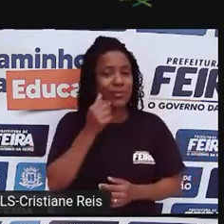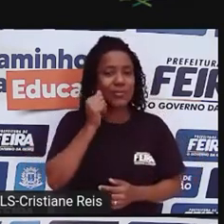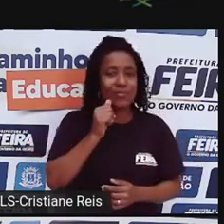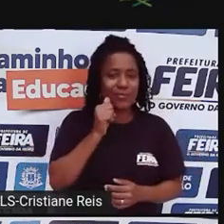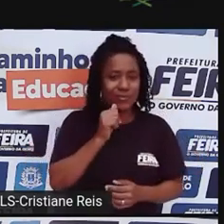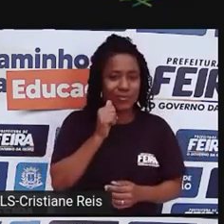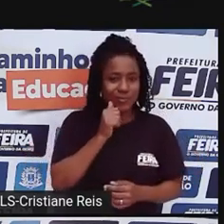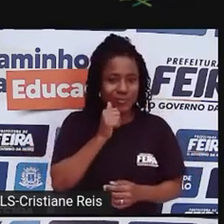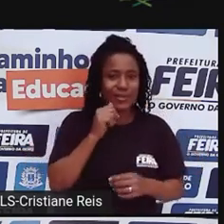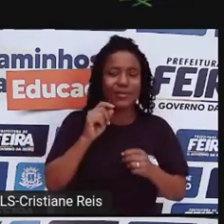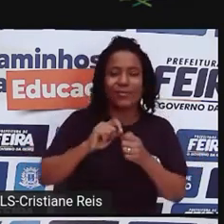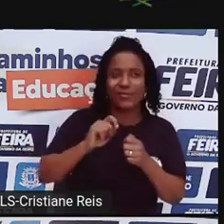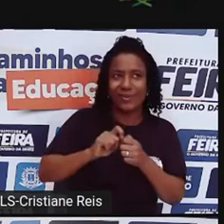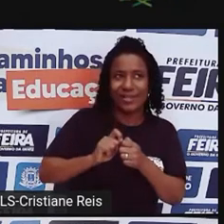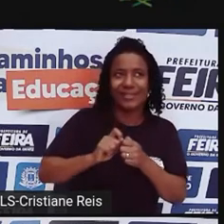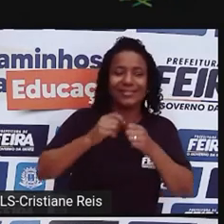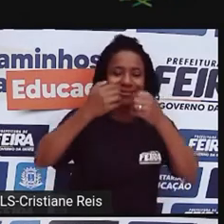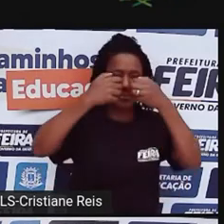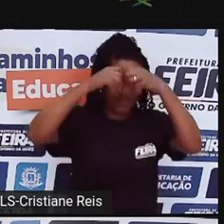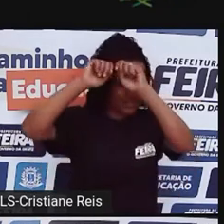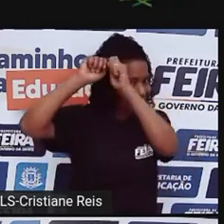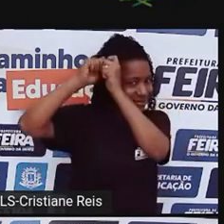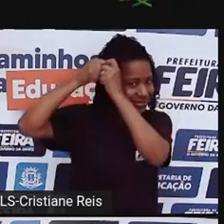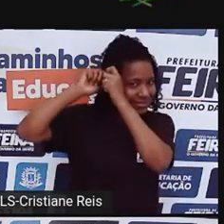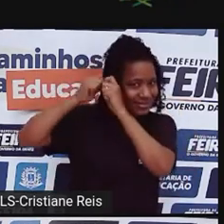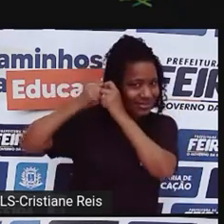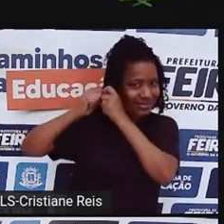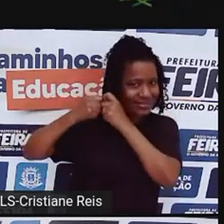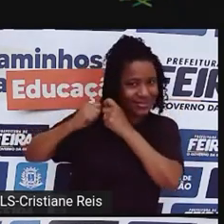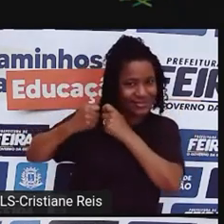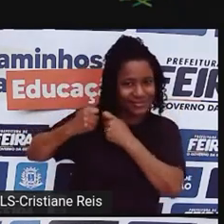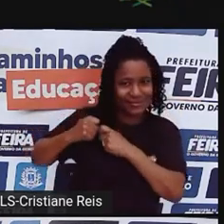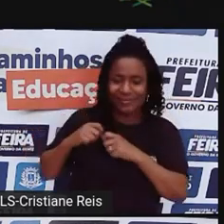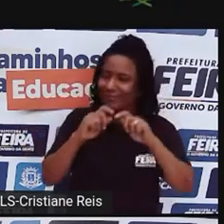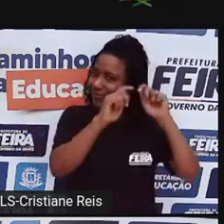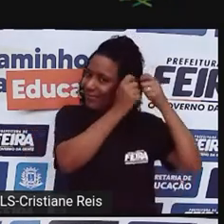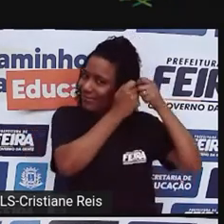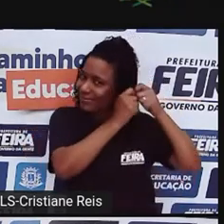usando adereços, penteado, as tranças,